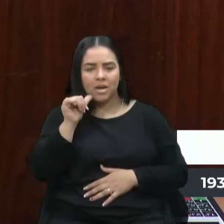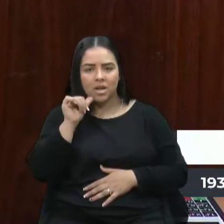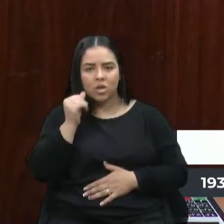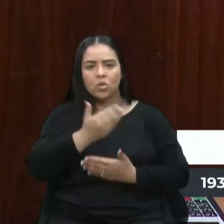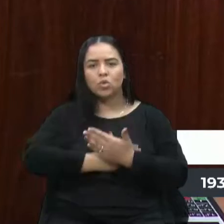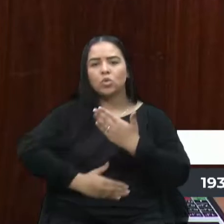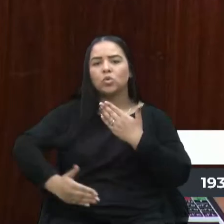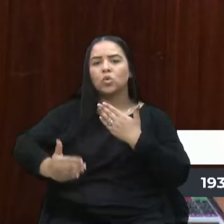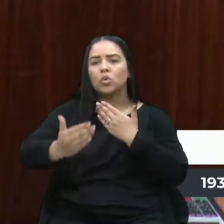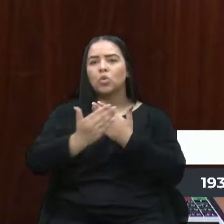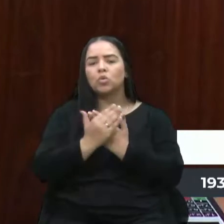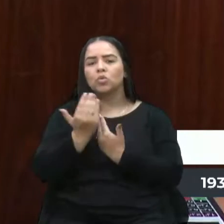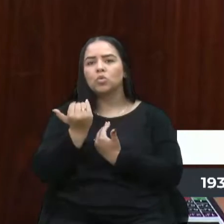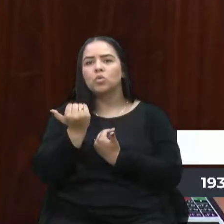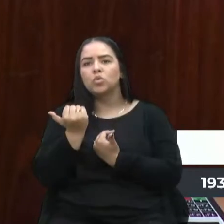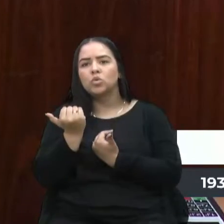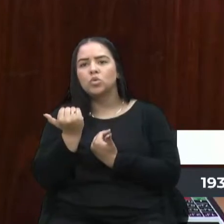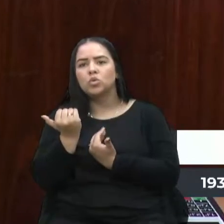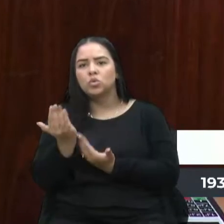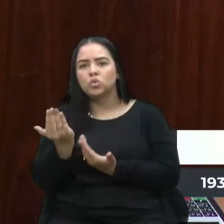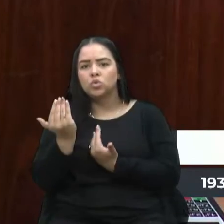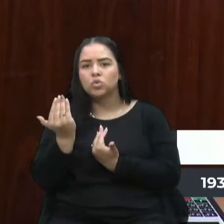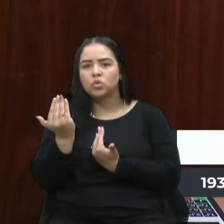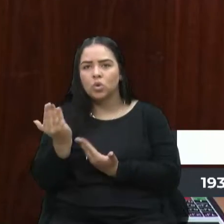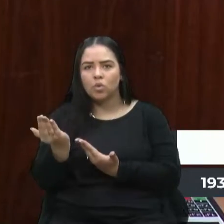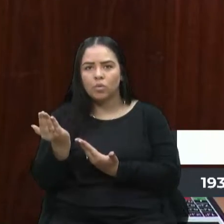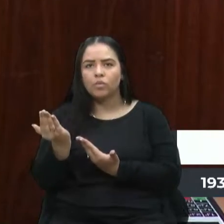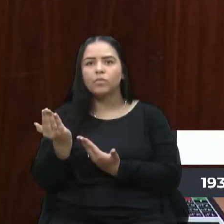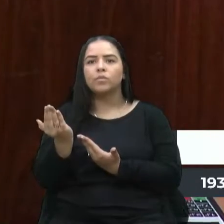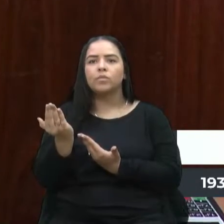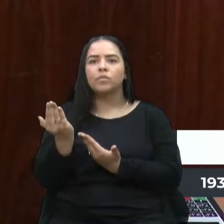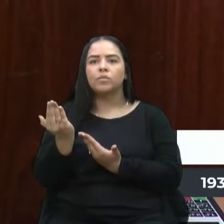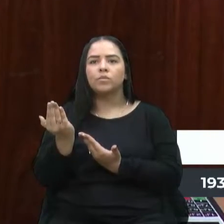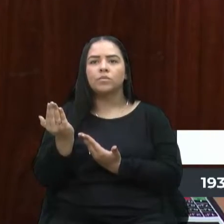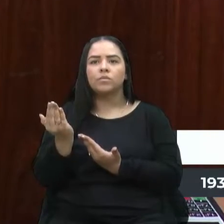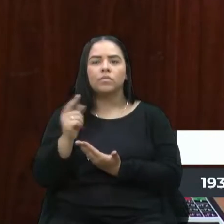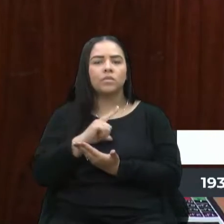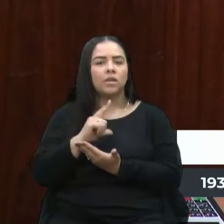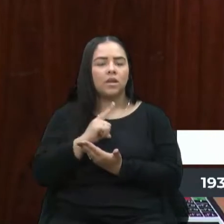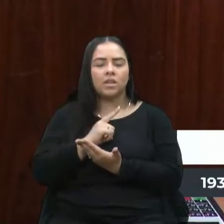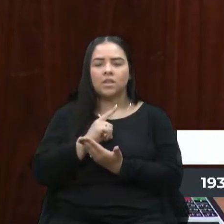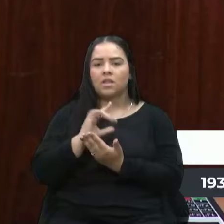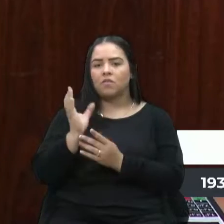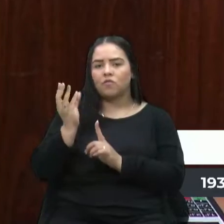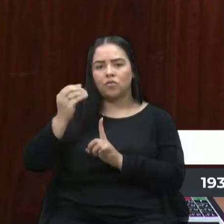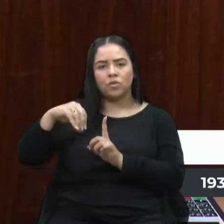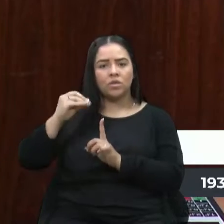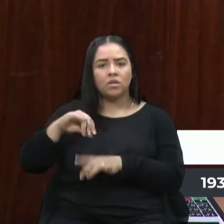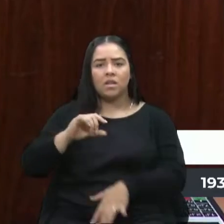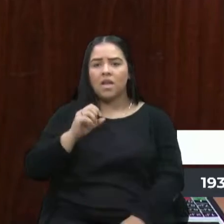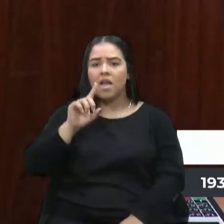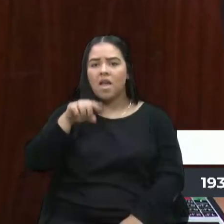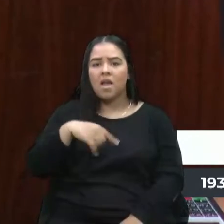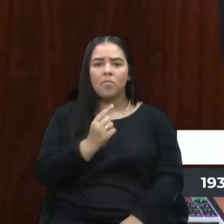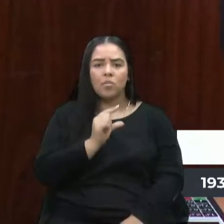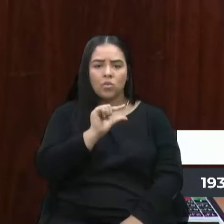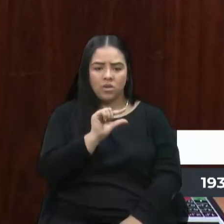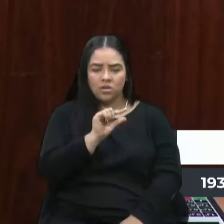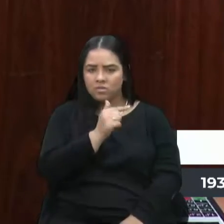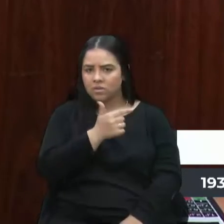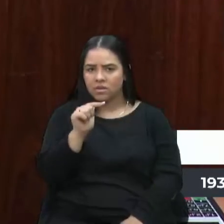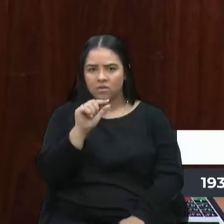todos os jovens aprendizes são e vulneráveis são muito poucos que não